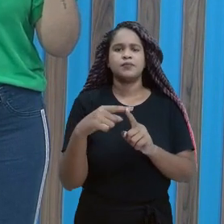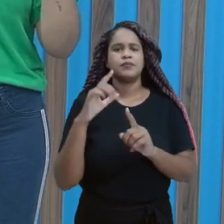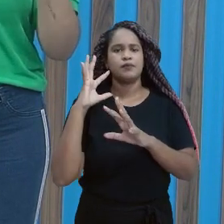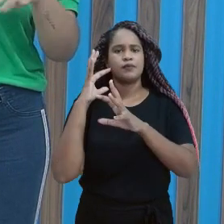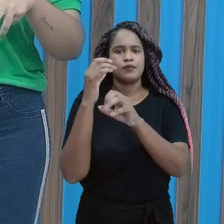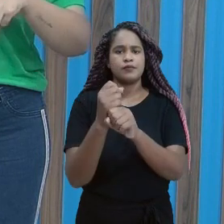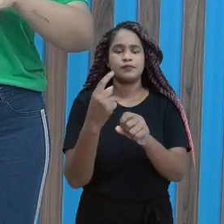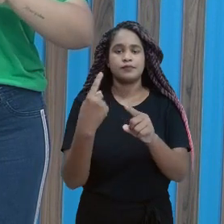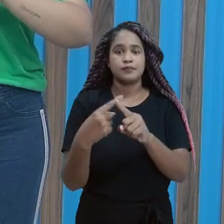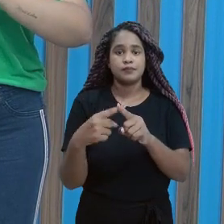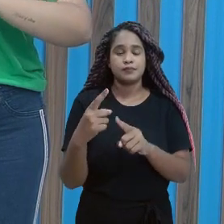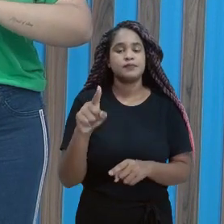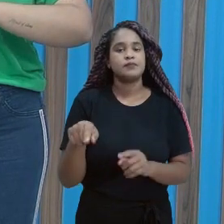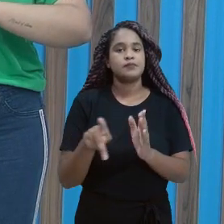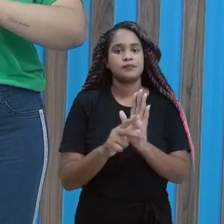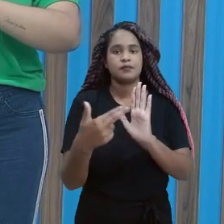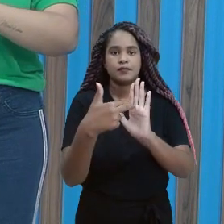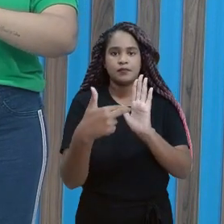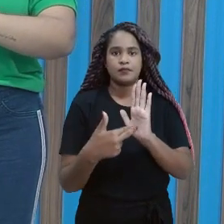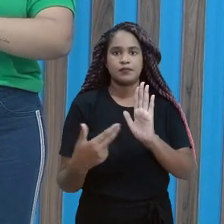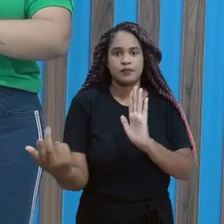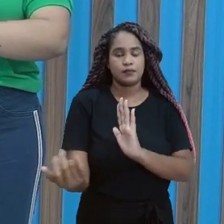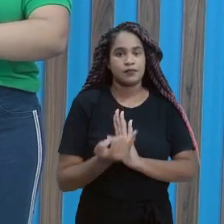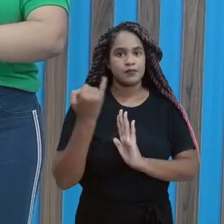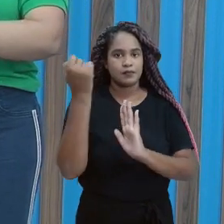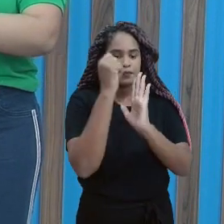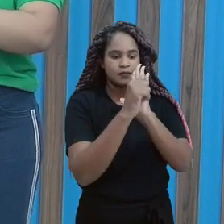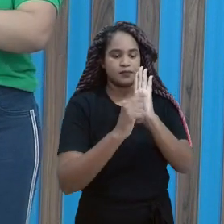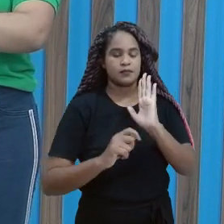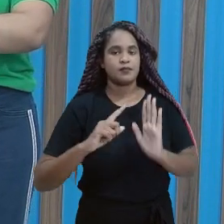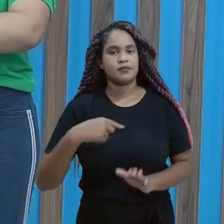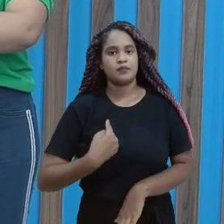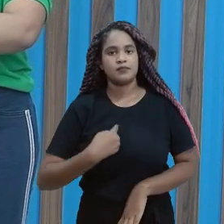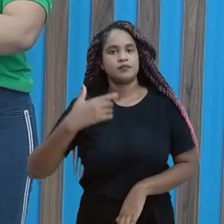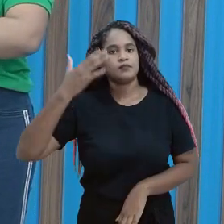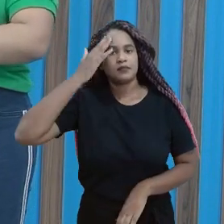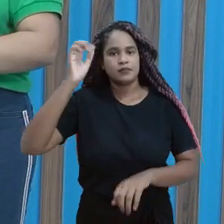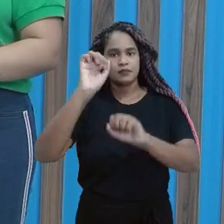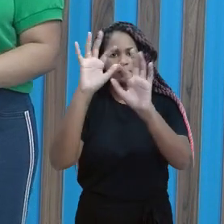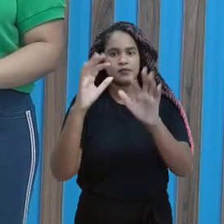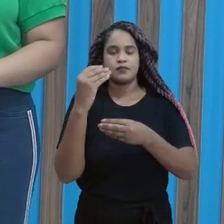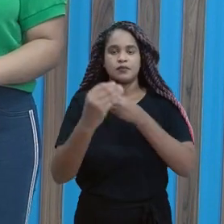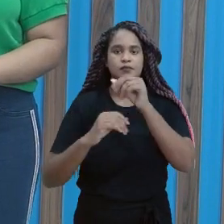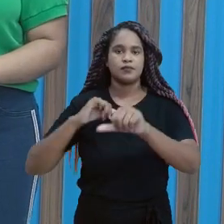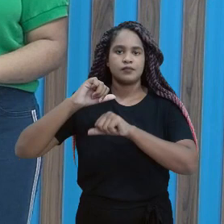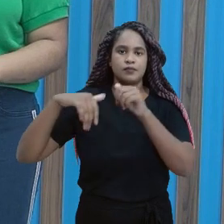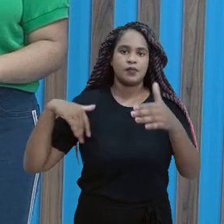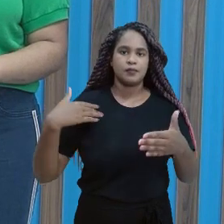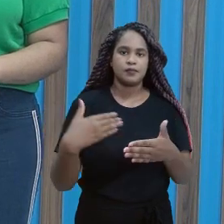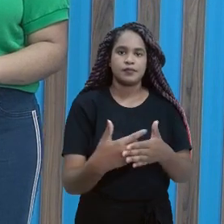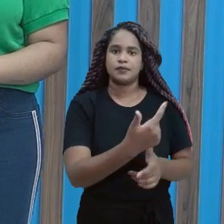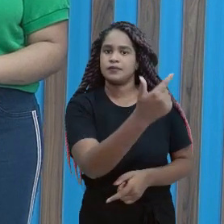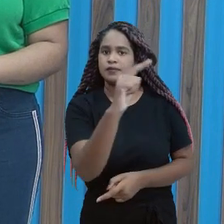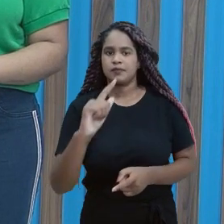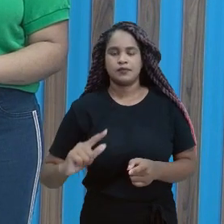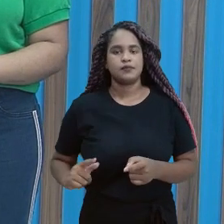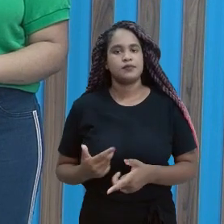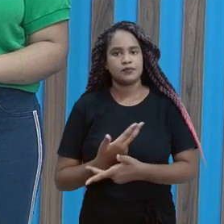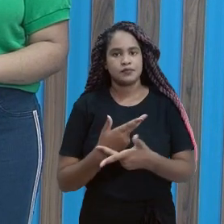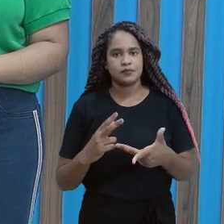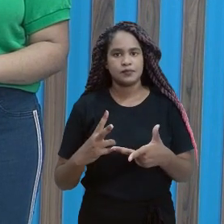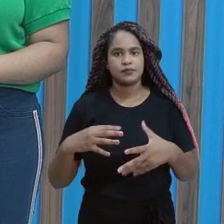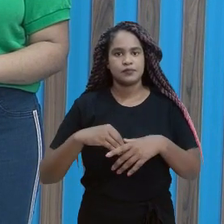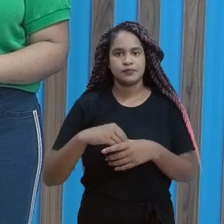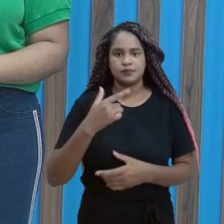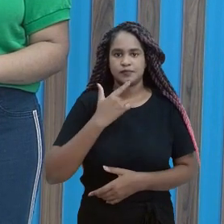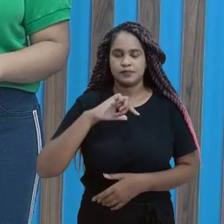proparoxítona? Porque essas regras são importantes para a gente entender as mudanças que aconteceram em outros casos específicos do